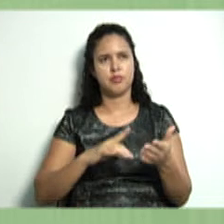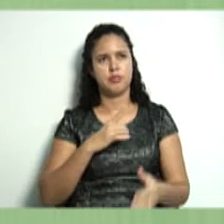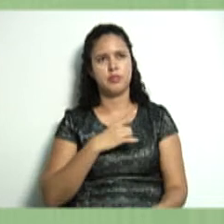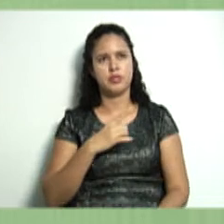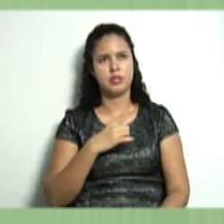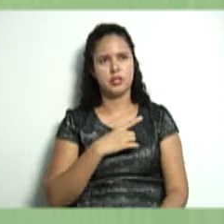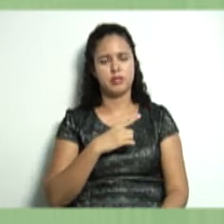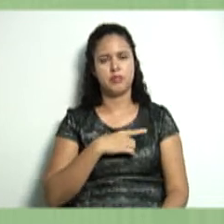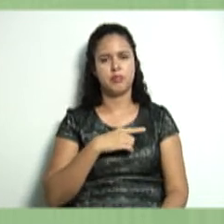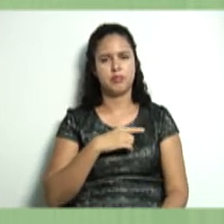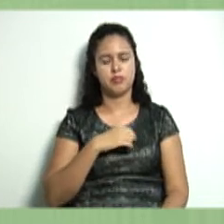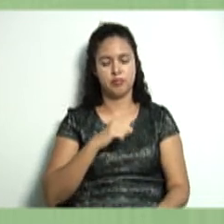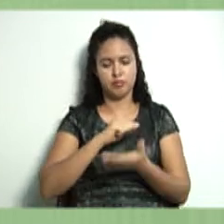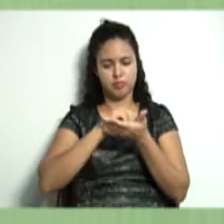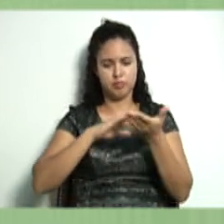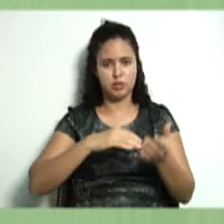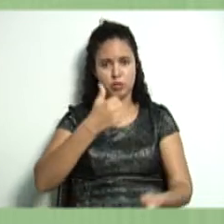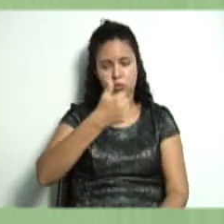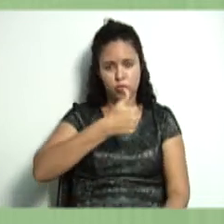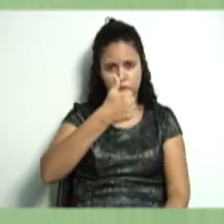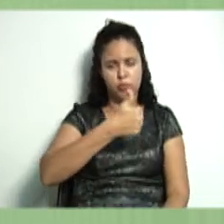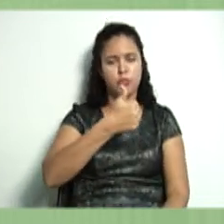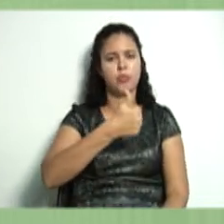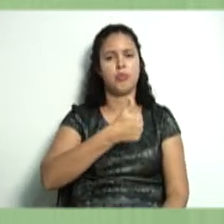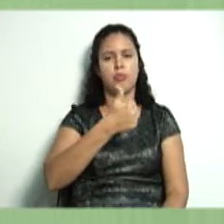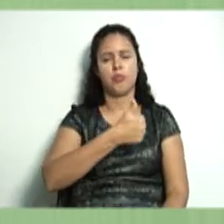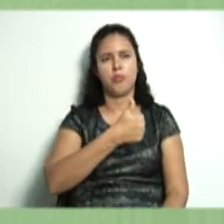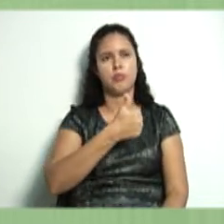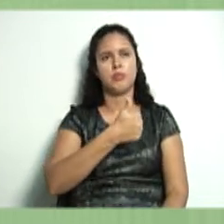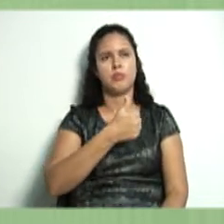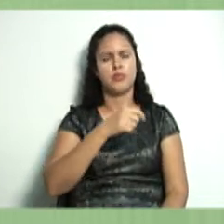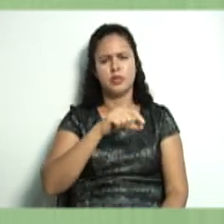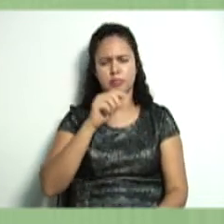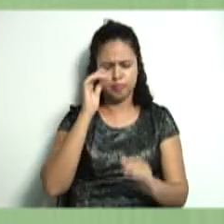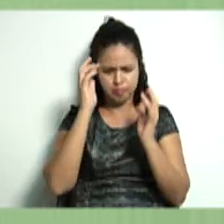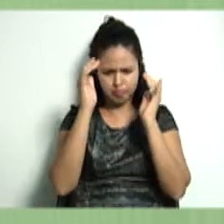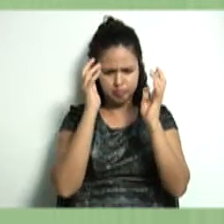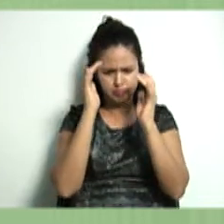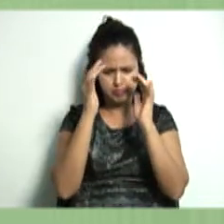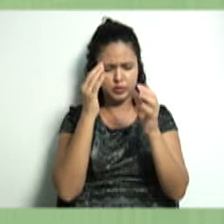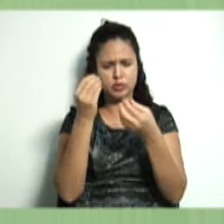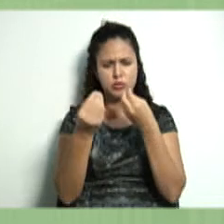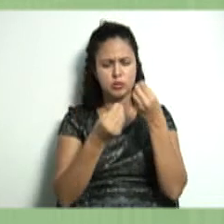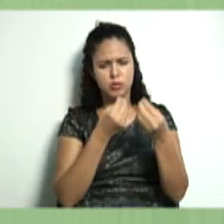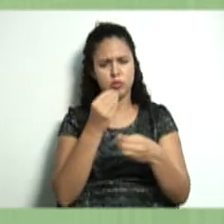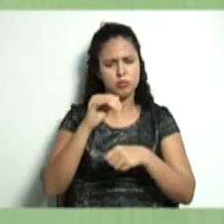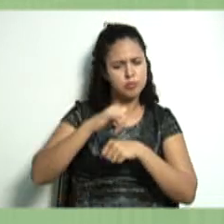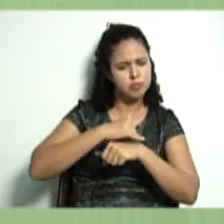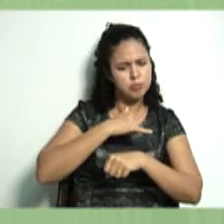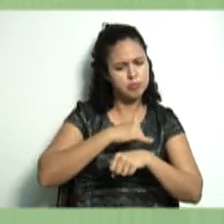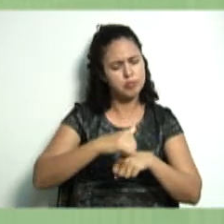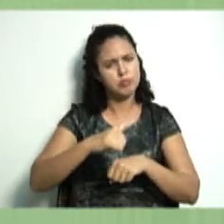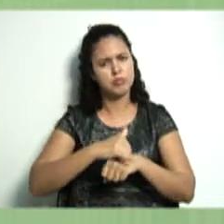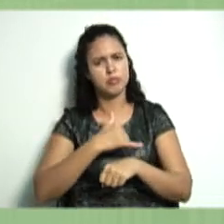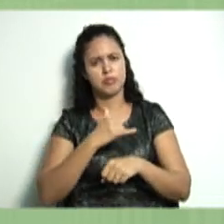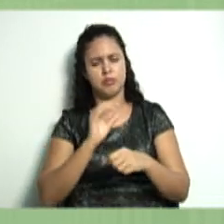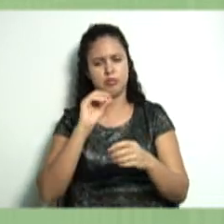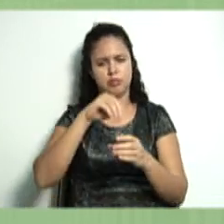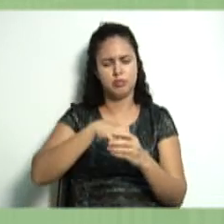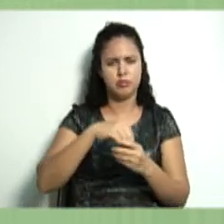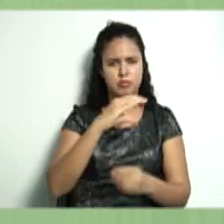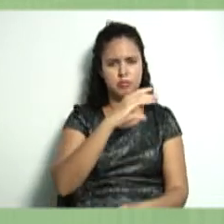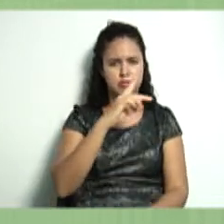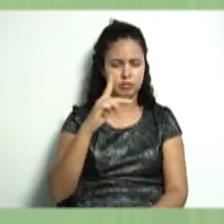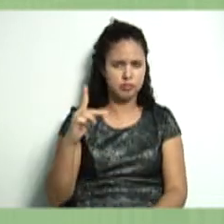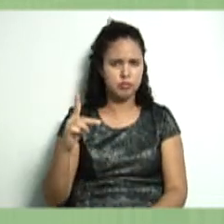atividade 1, que é a tarefa de possibilidade de cooperar, onde você vai refletir sobre as possibilidades de cooperativa dentro da sua região,